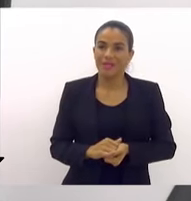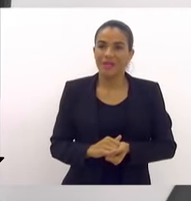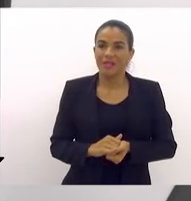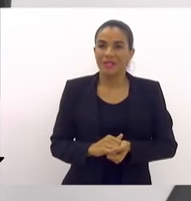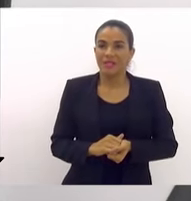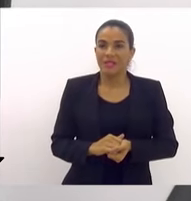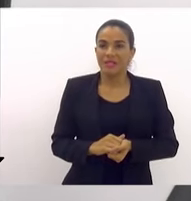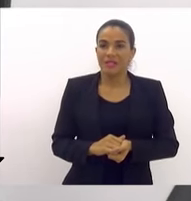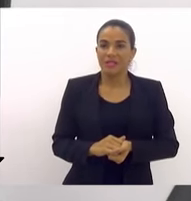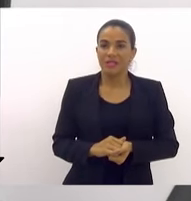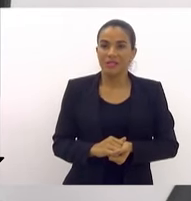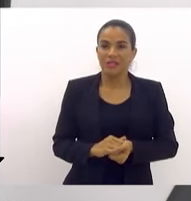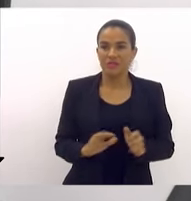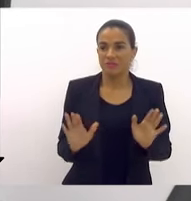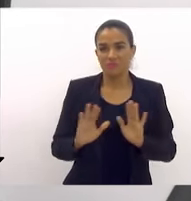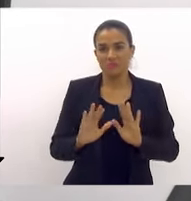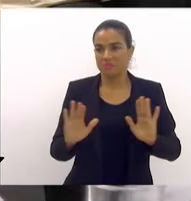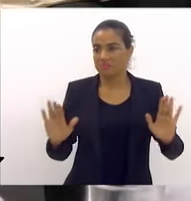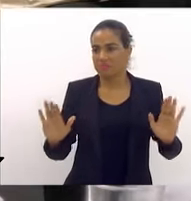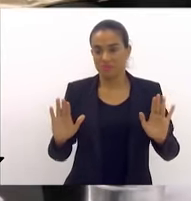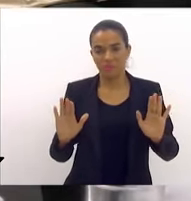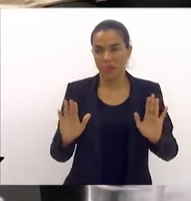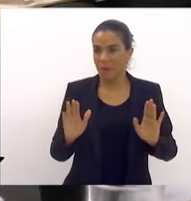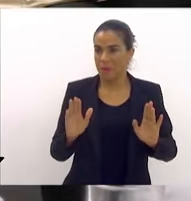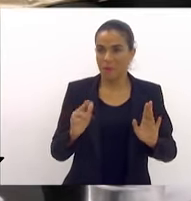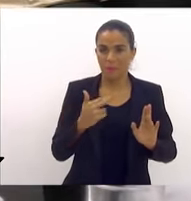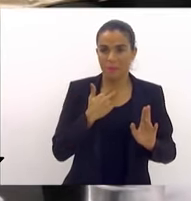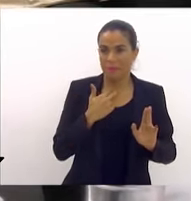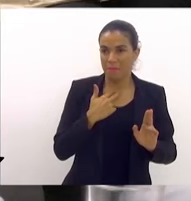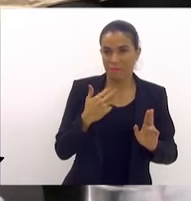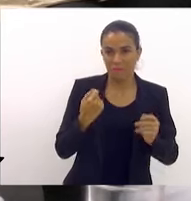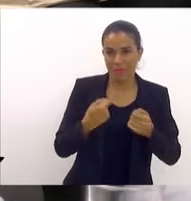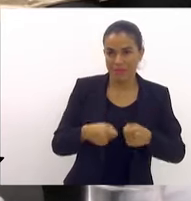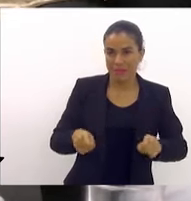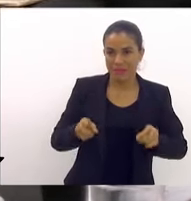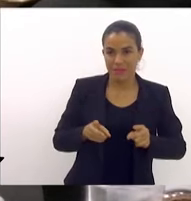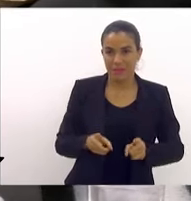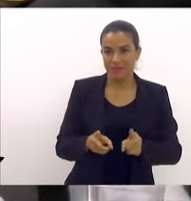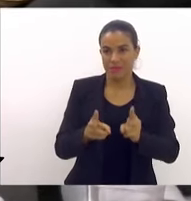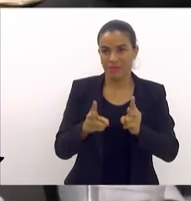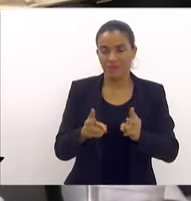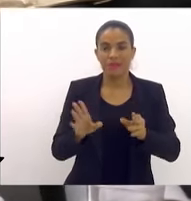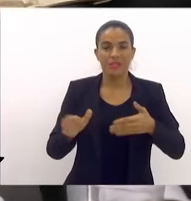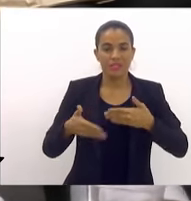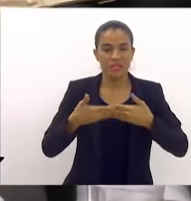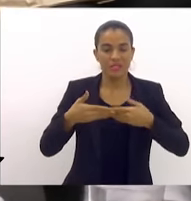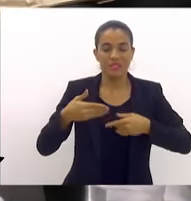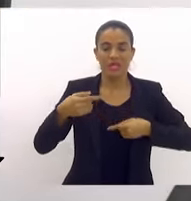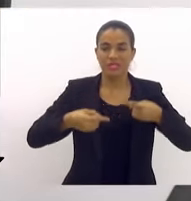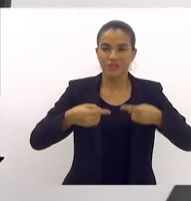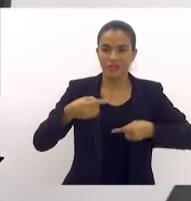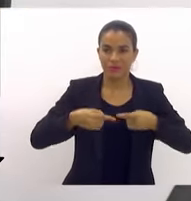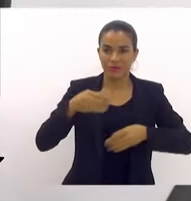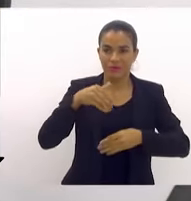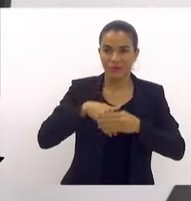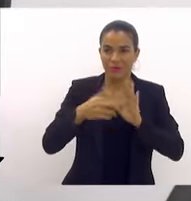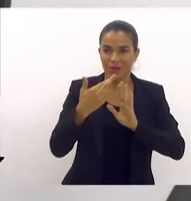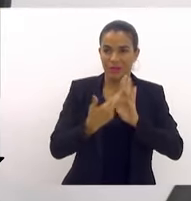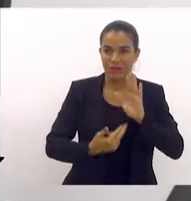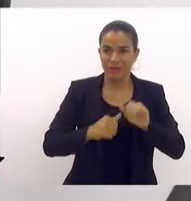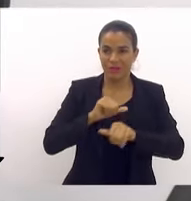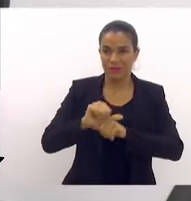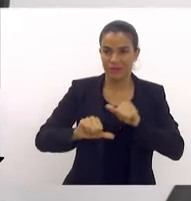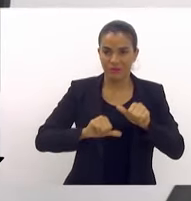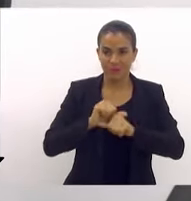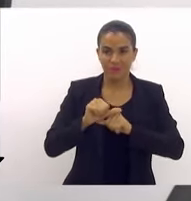emenda ou não. Não, não precisa manter, presidente. Então, não é por isso que eu vou... Encerrada a discussão, vamos votar o relatório retificado